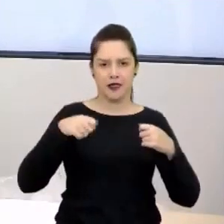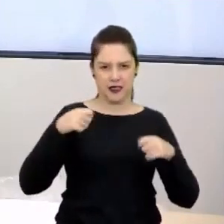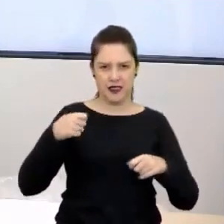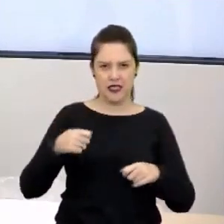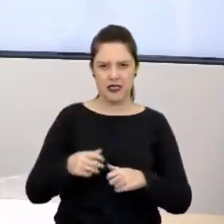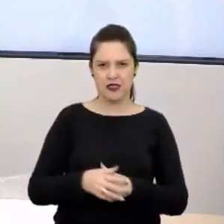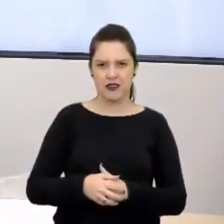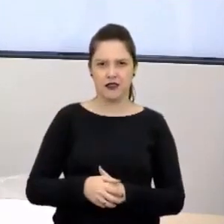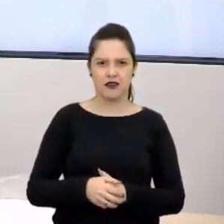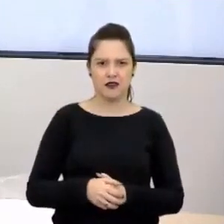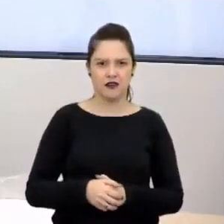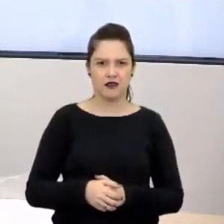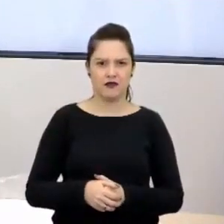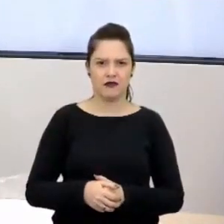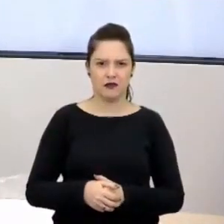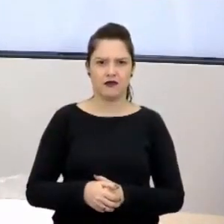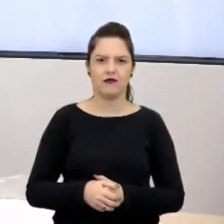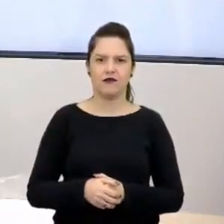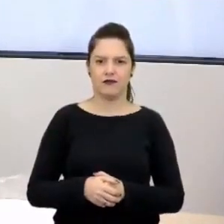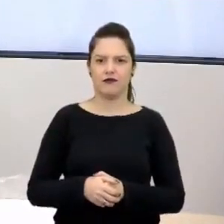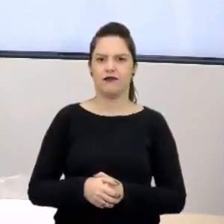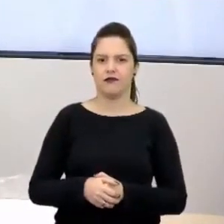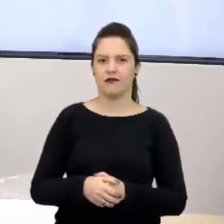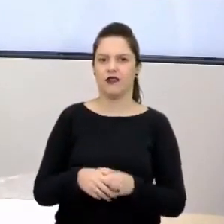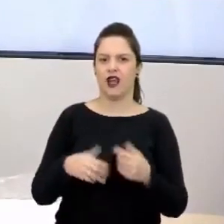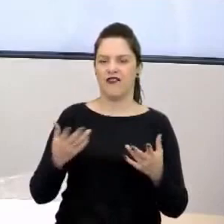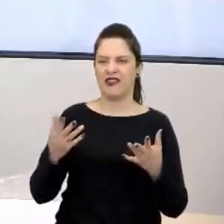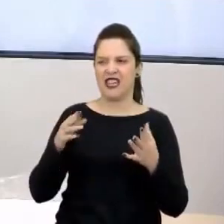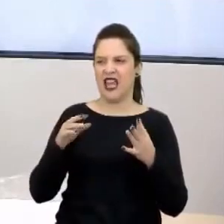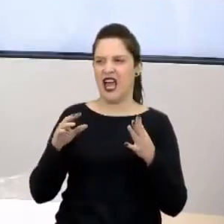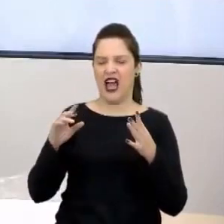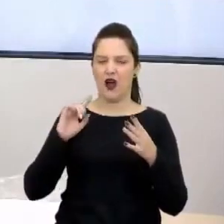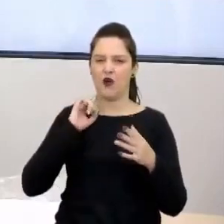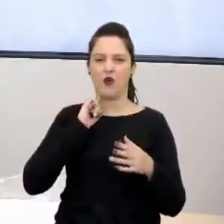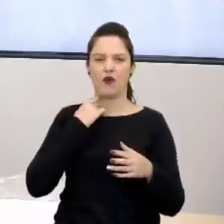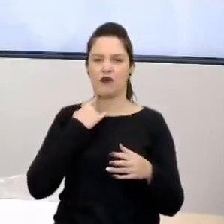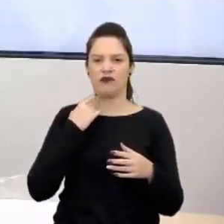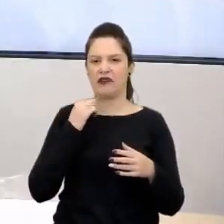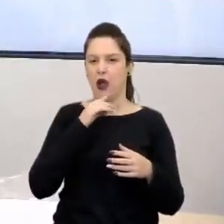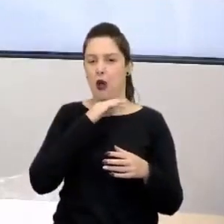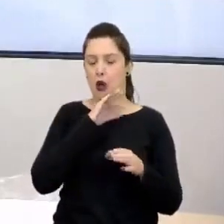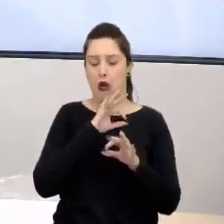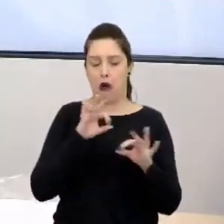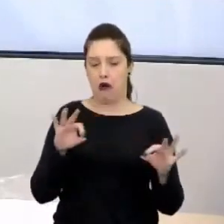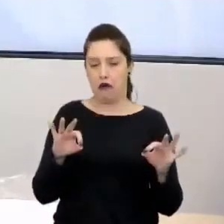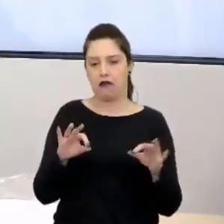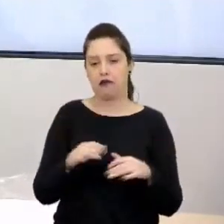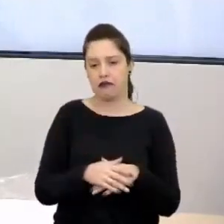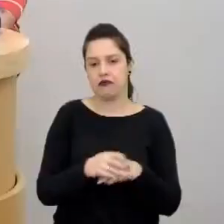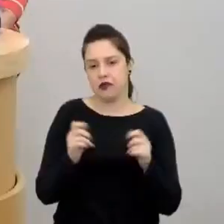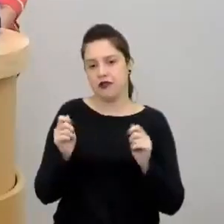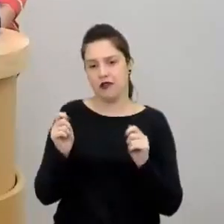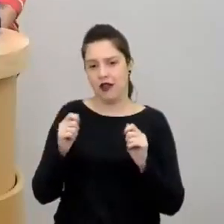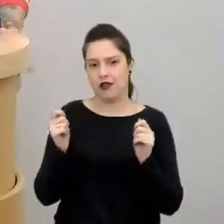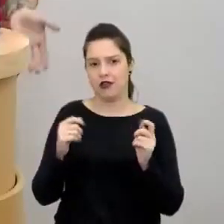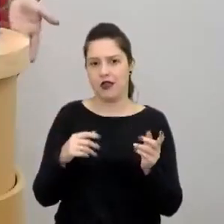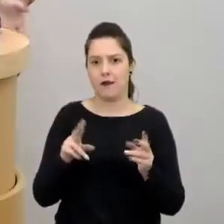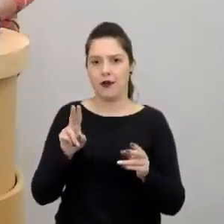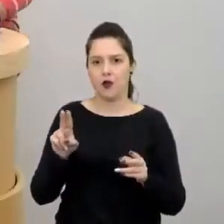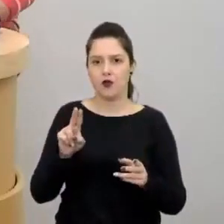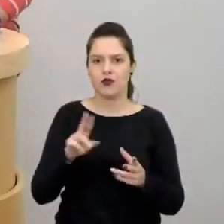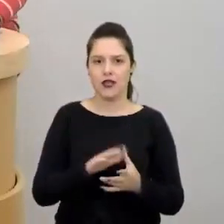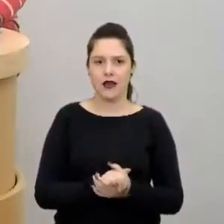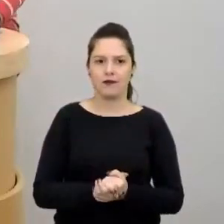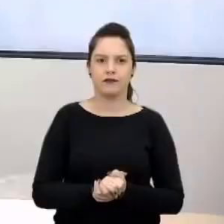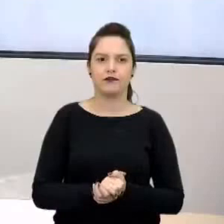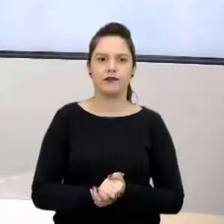Estraga a madeira de cima. Ela fica toda zoada. Mas assim... serve ao propósito. A serventia da escovinha é a parte de